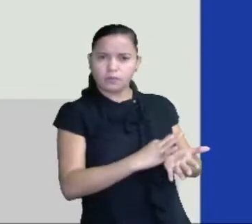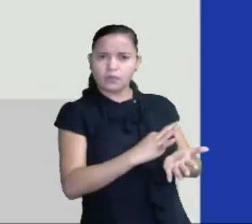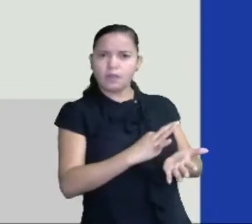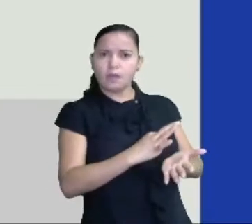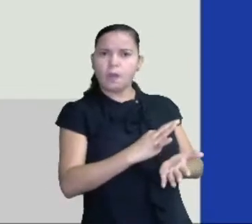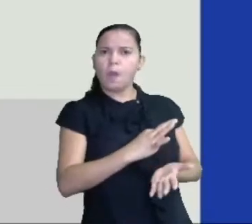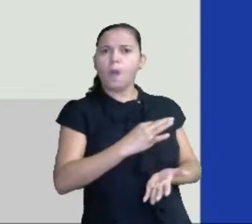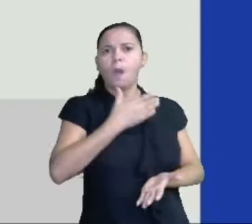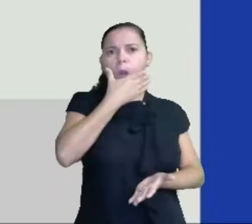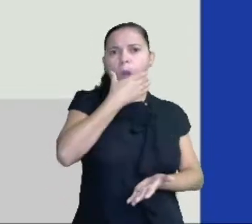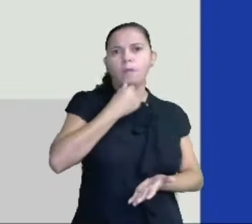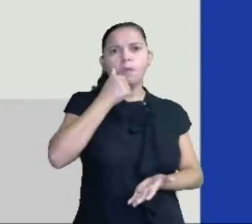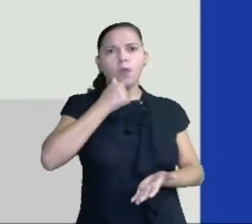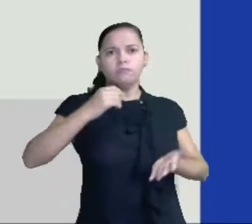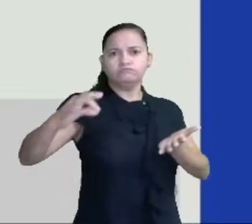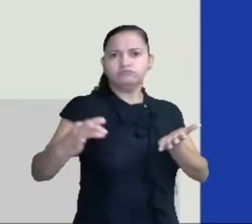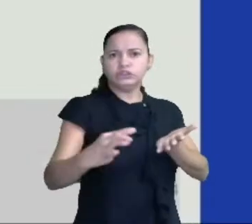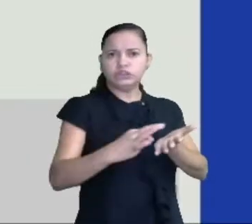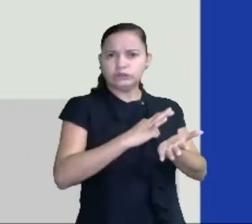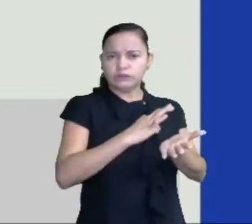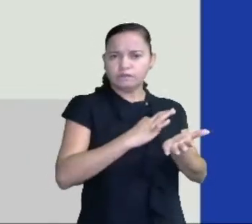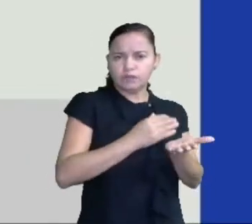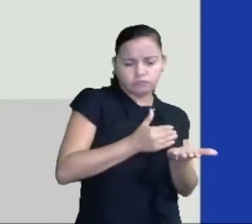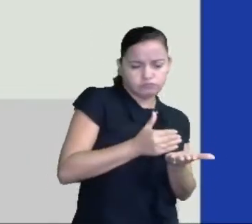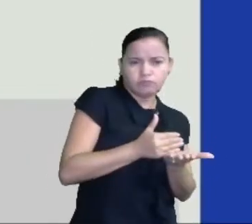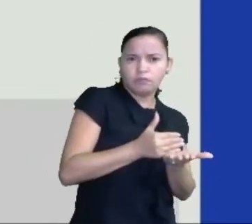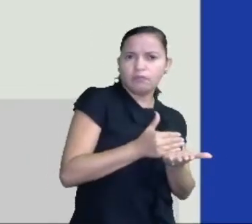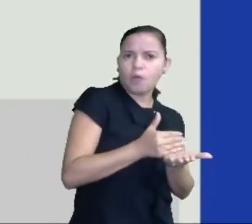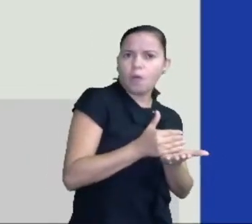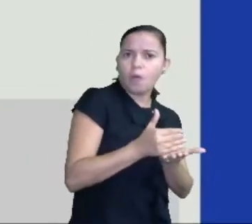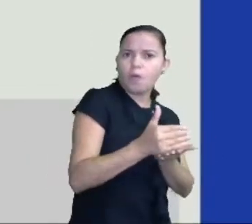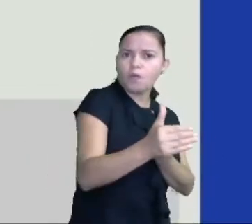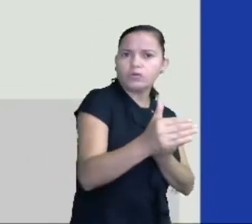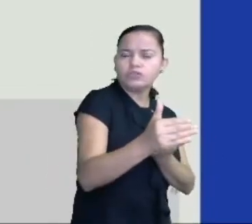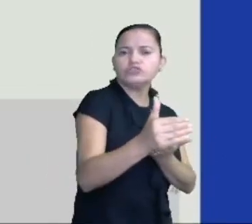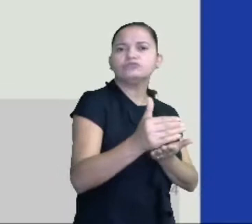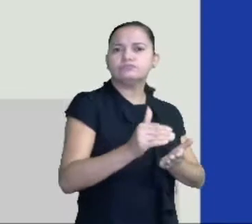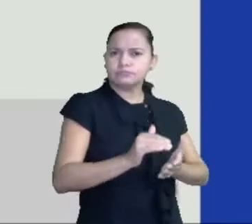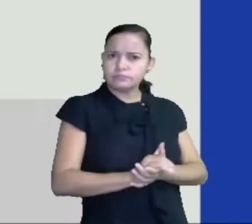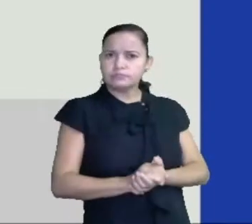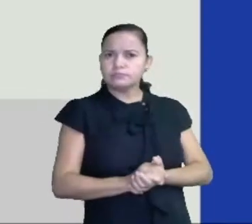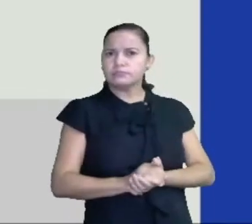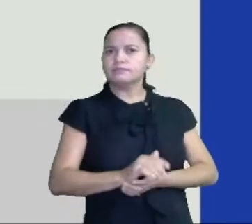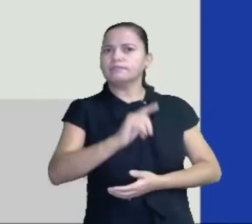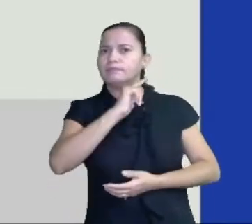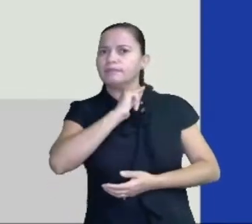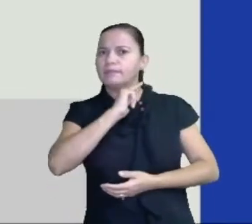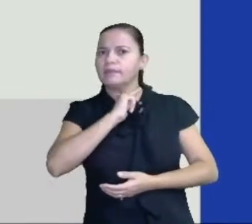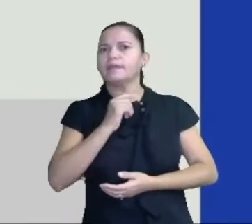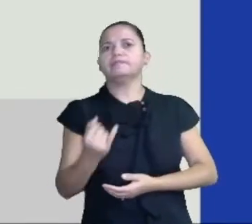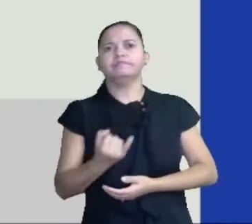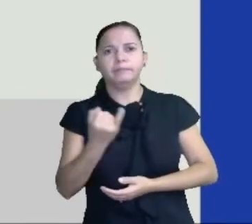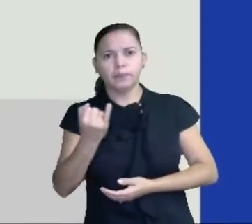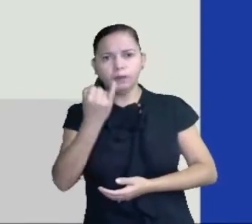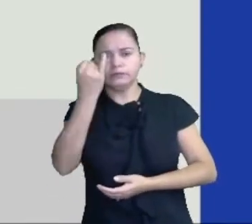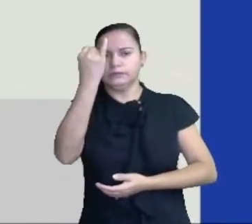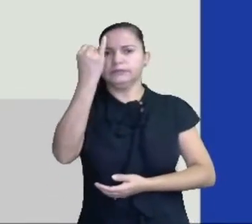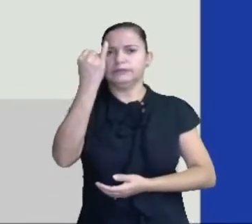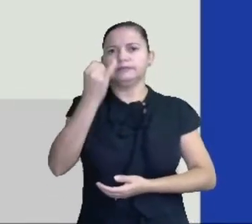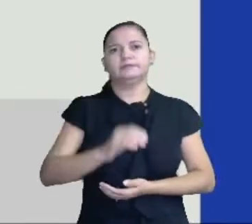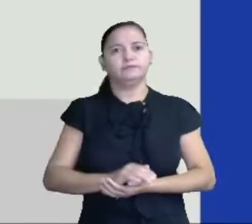como algo que dá origem a outra coisa, que é causa de,